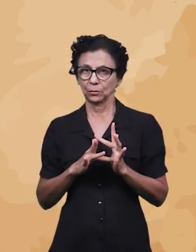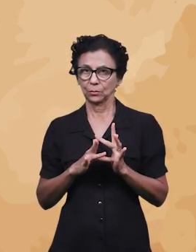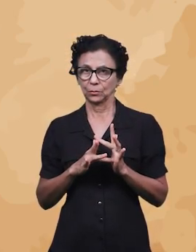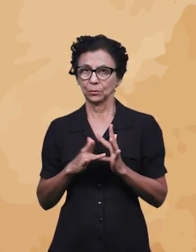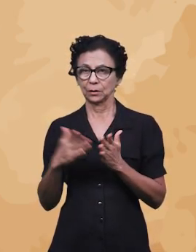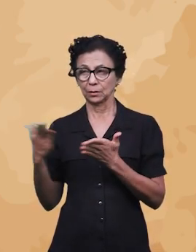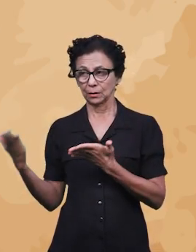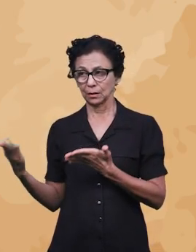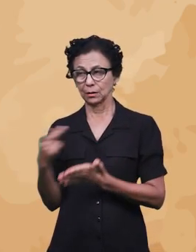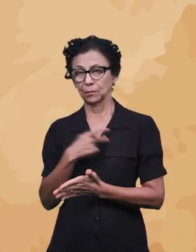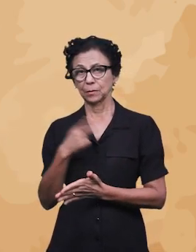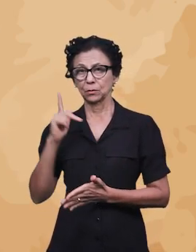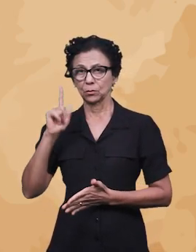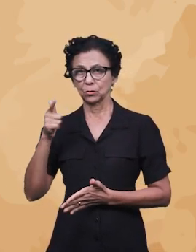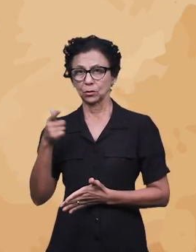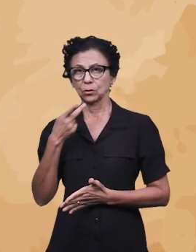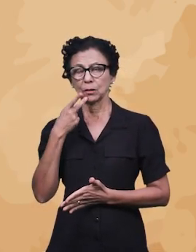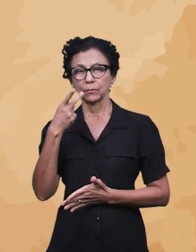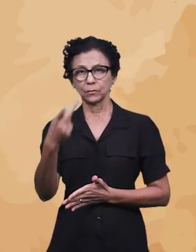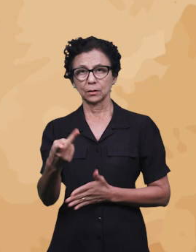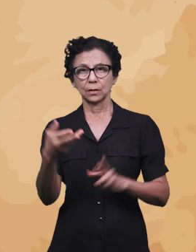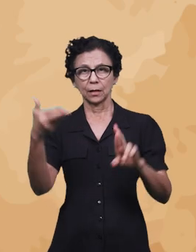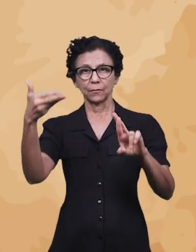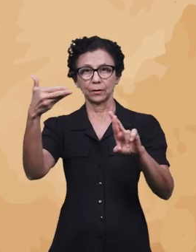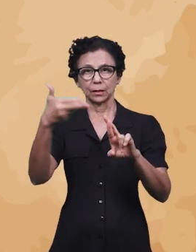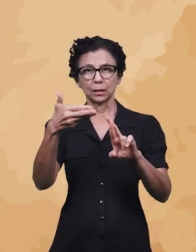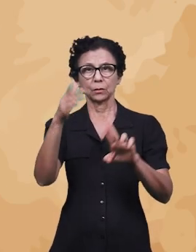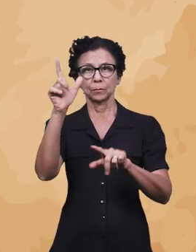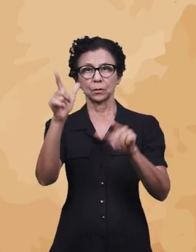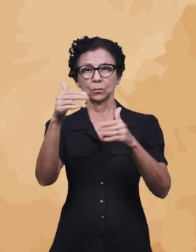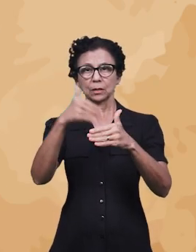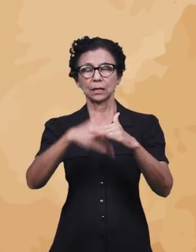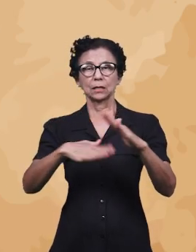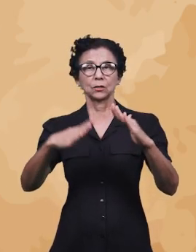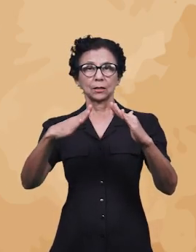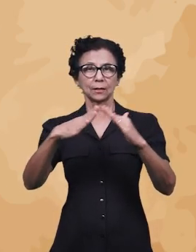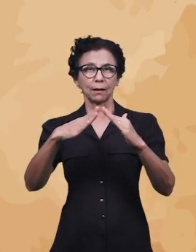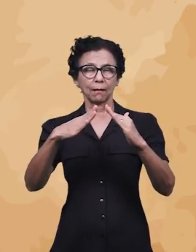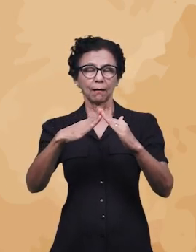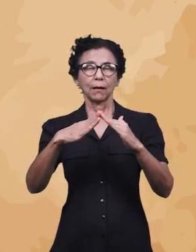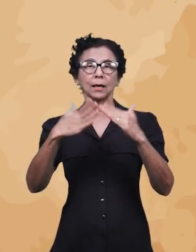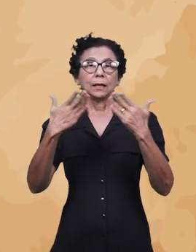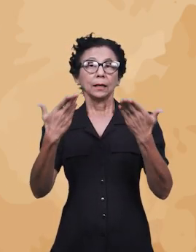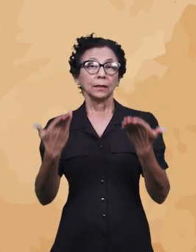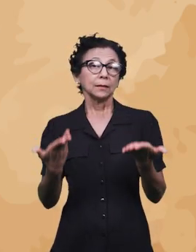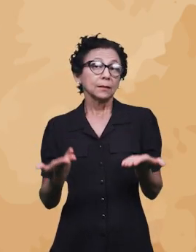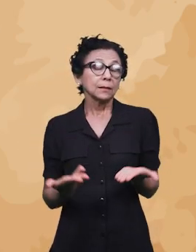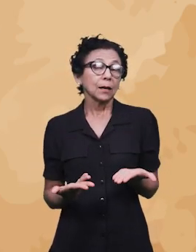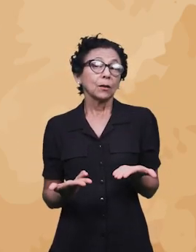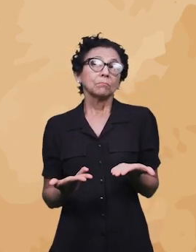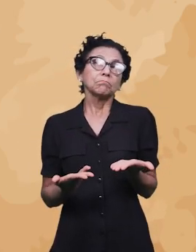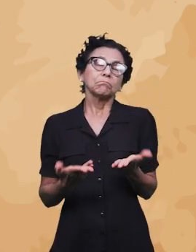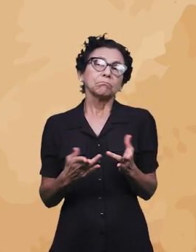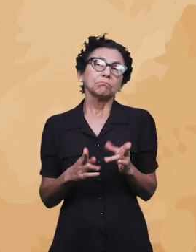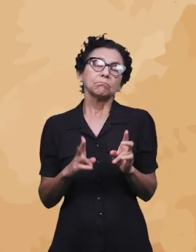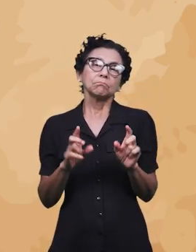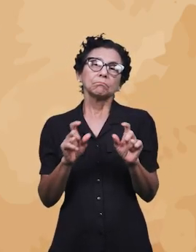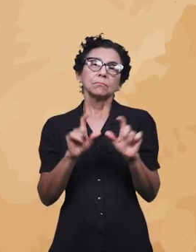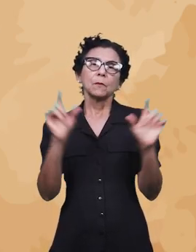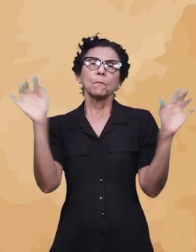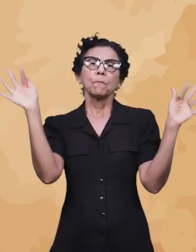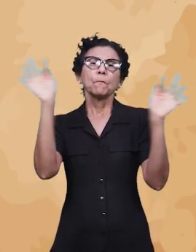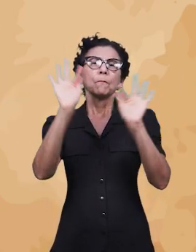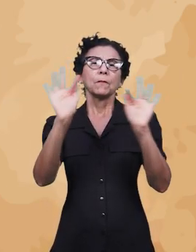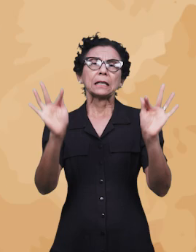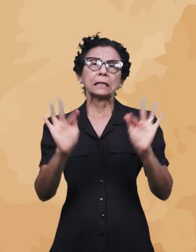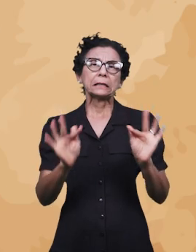você. A bem-aventurança se traduz entre todos os benefícios